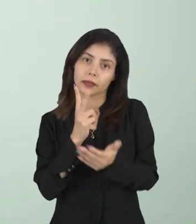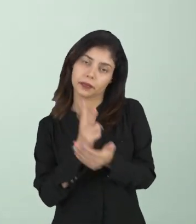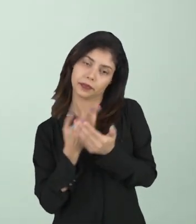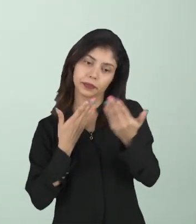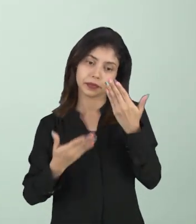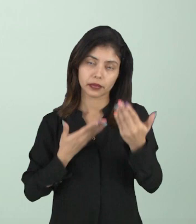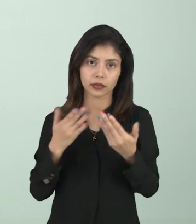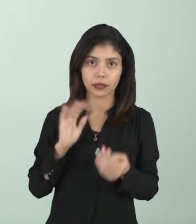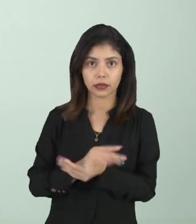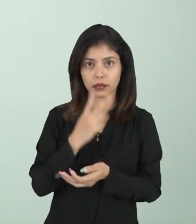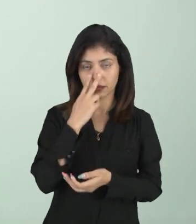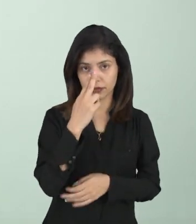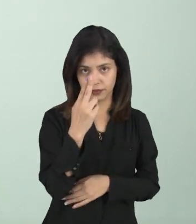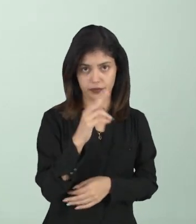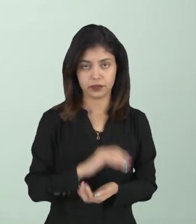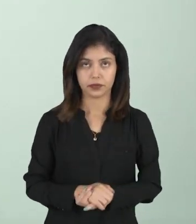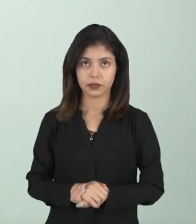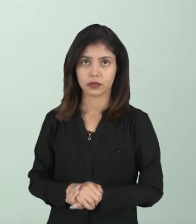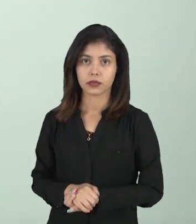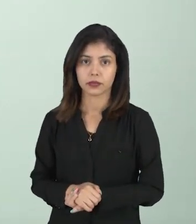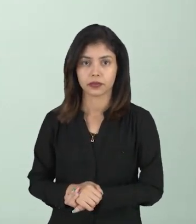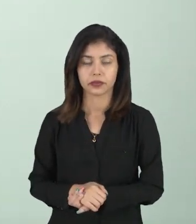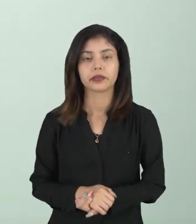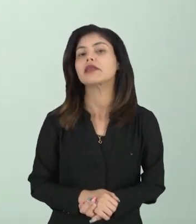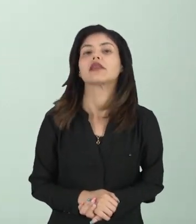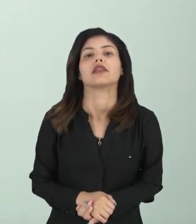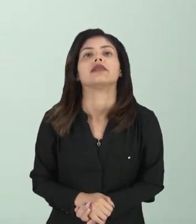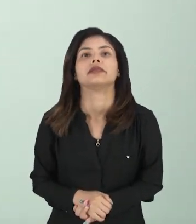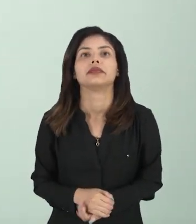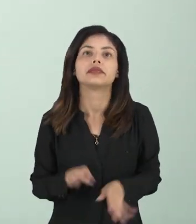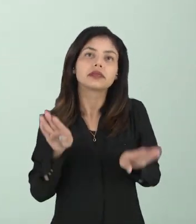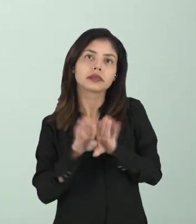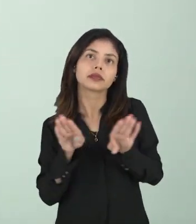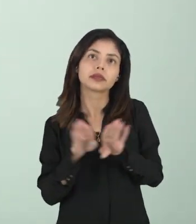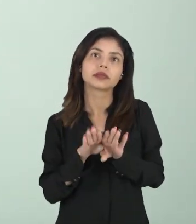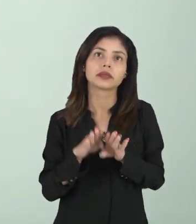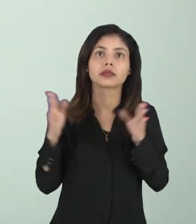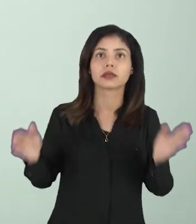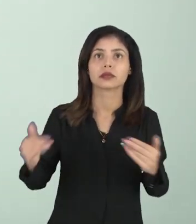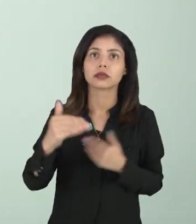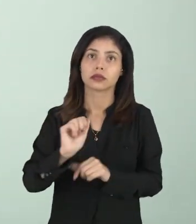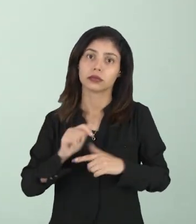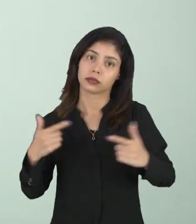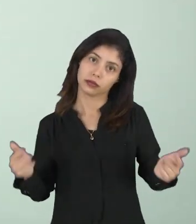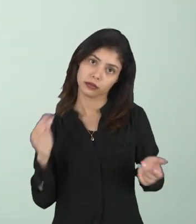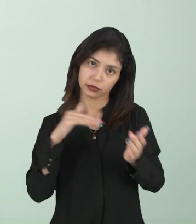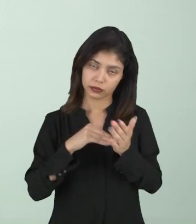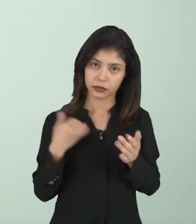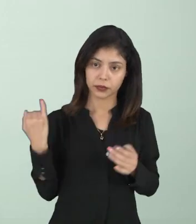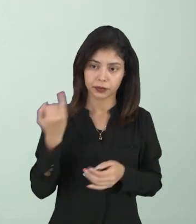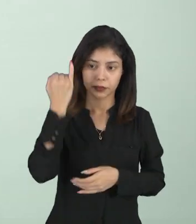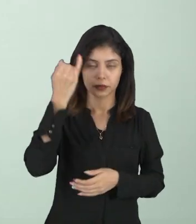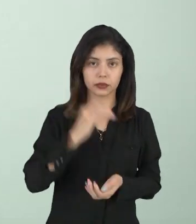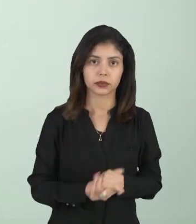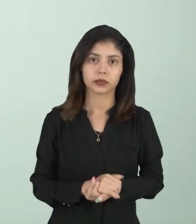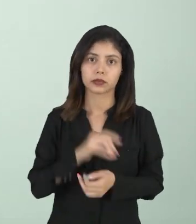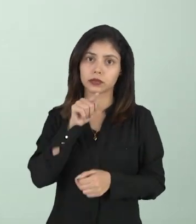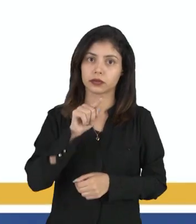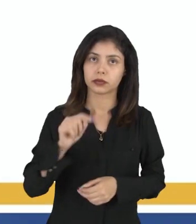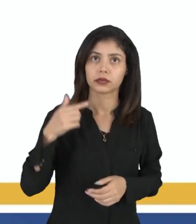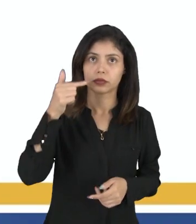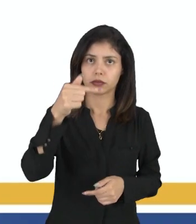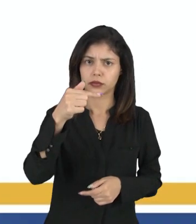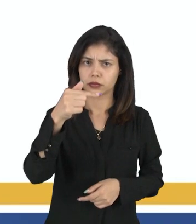relação de parentesco, tá? Existe uma relação ali da caixinha mais abrangente até a mais específica. Daqueles